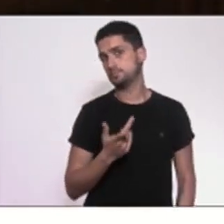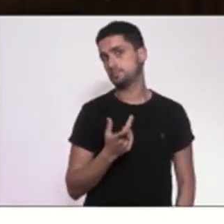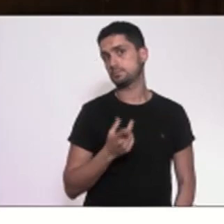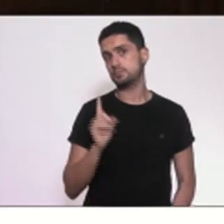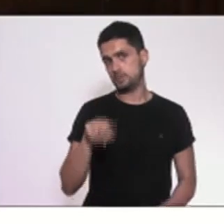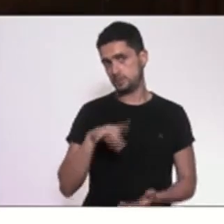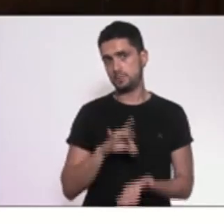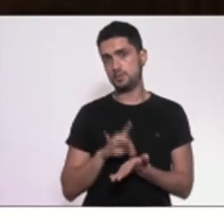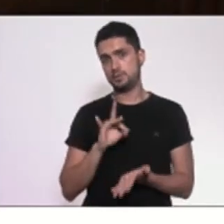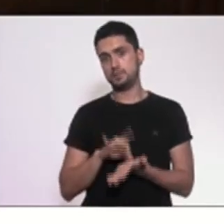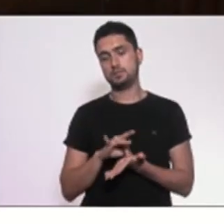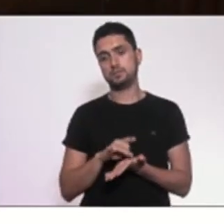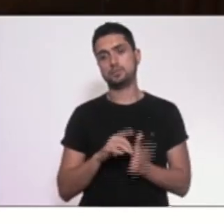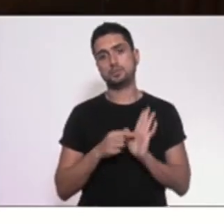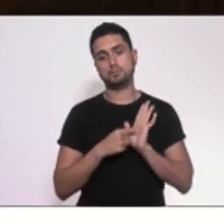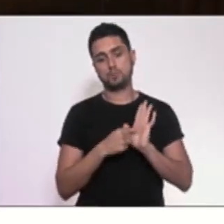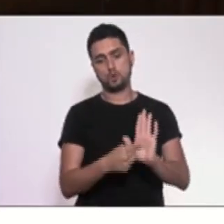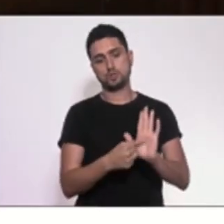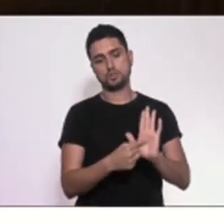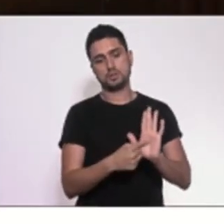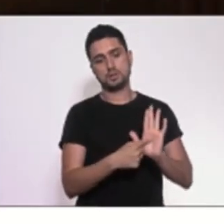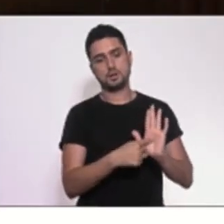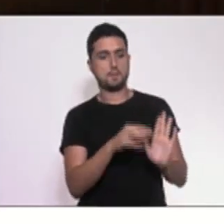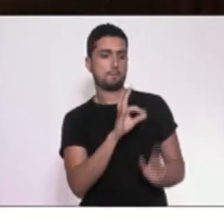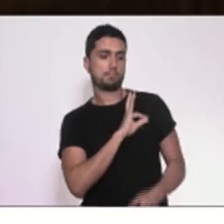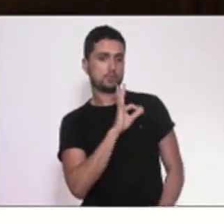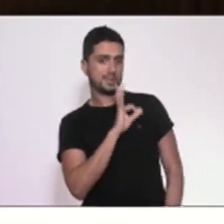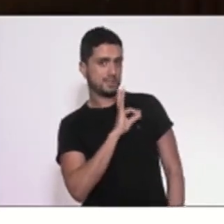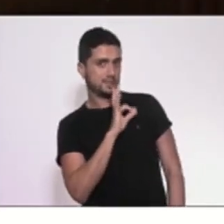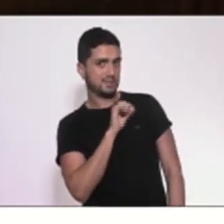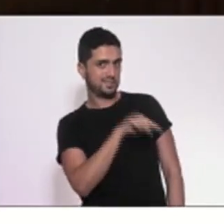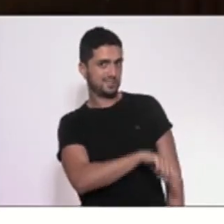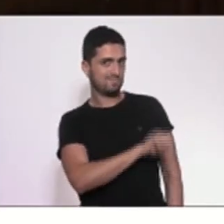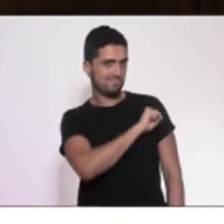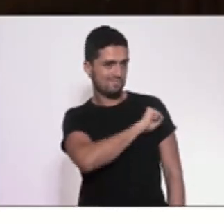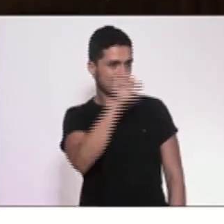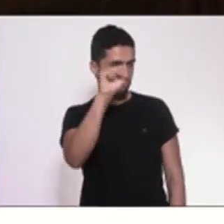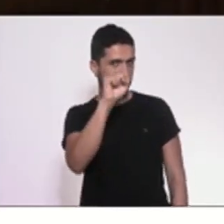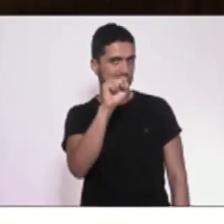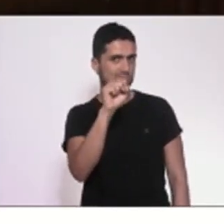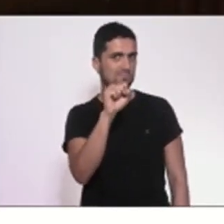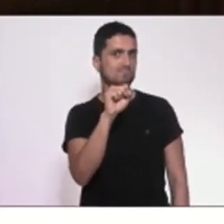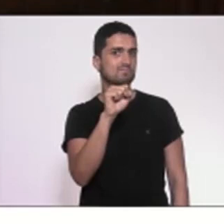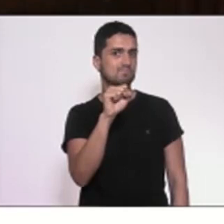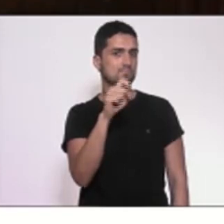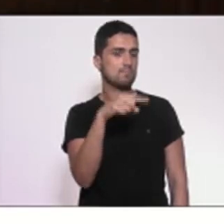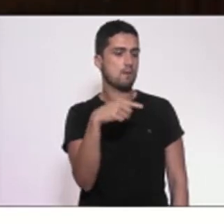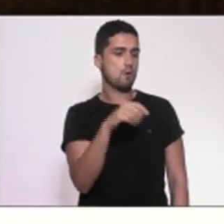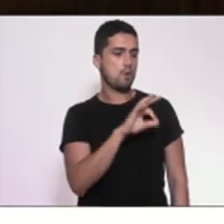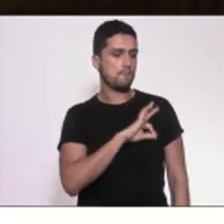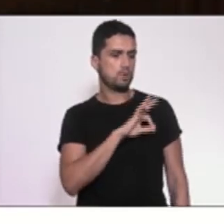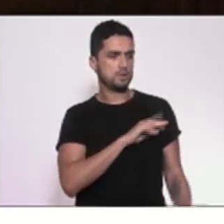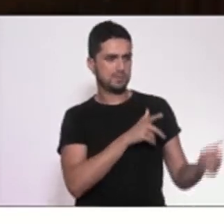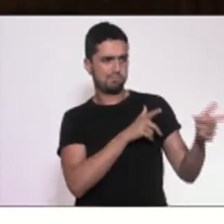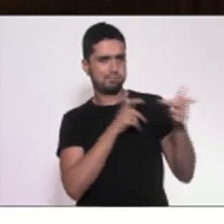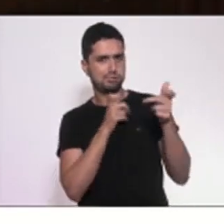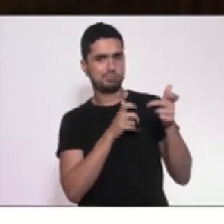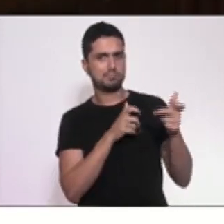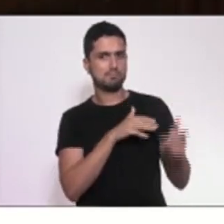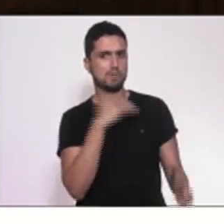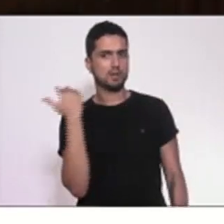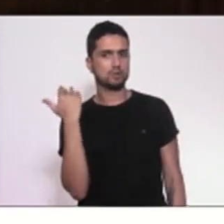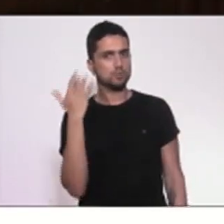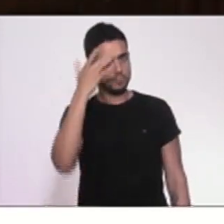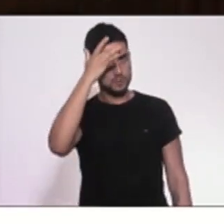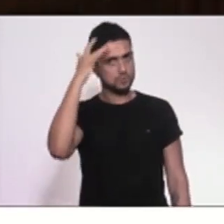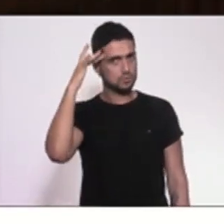é mostrar para a polícia assassina, para aqueles policiais que praticaram assassinatos quando deveriam estar cumprindo a